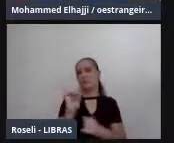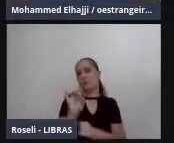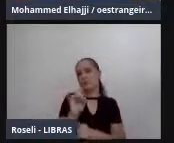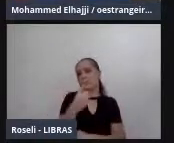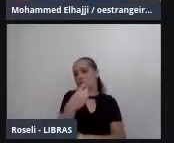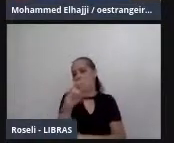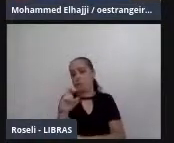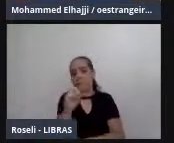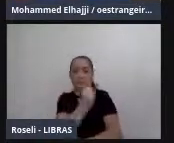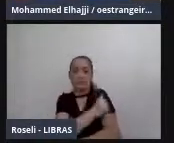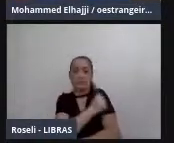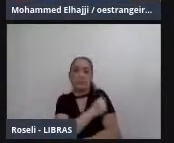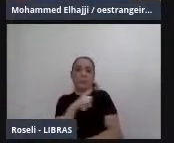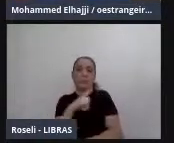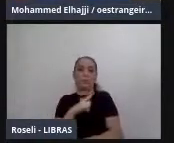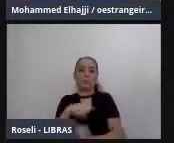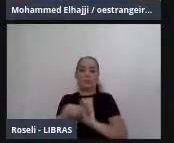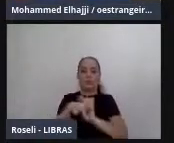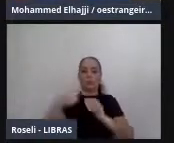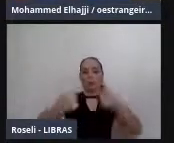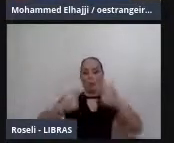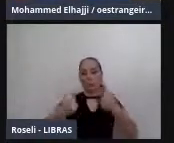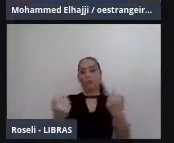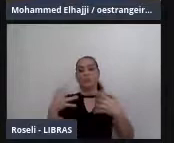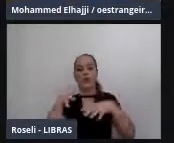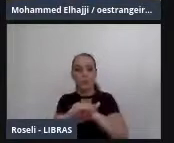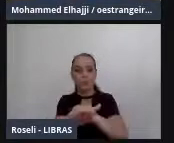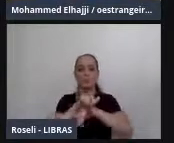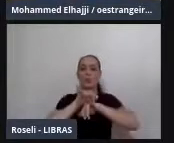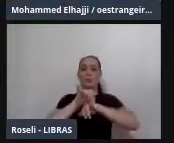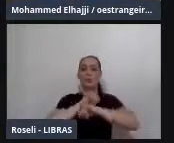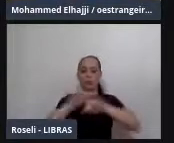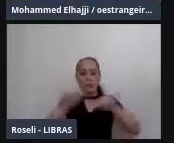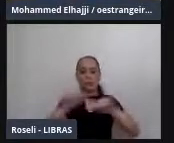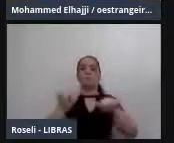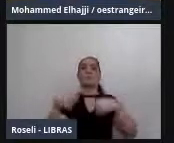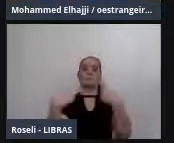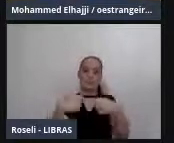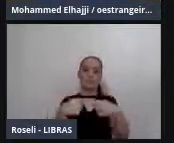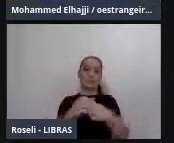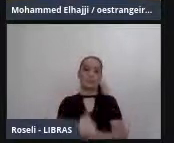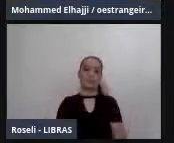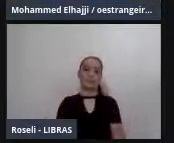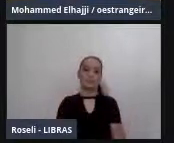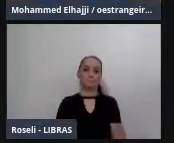política também de inclusão e divulgação. O próximo, por favor.